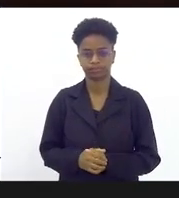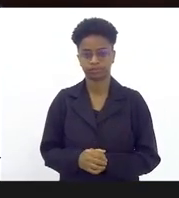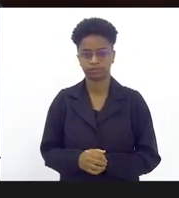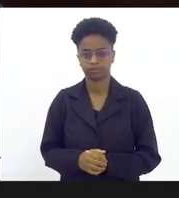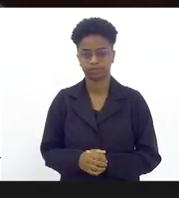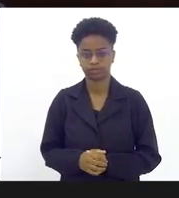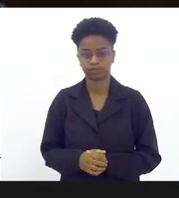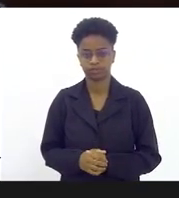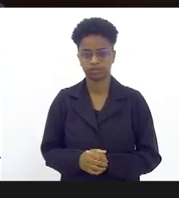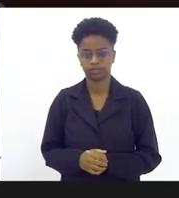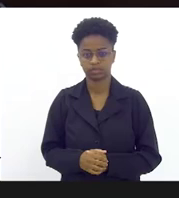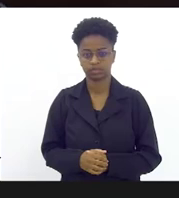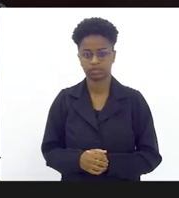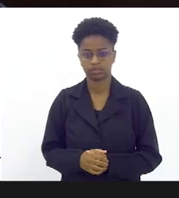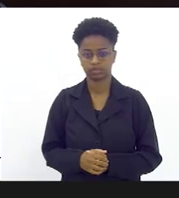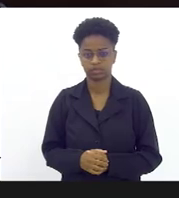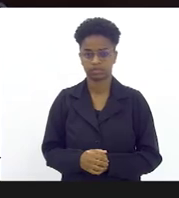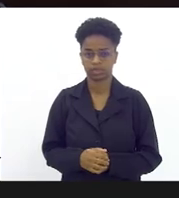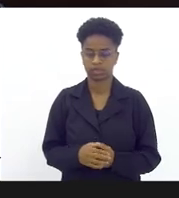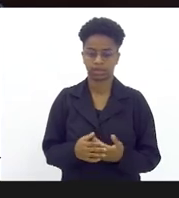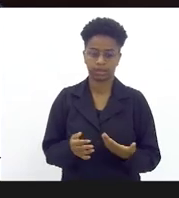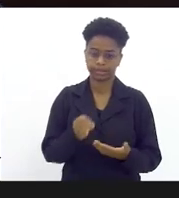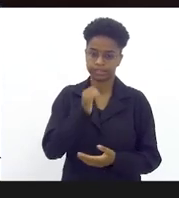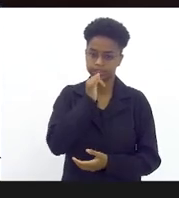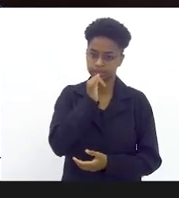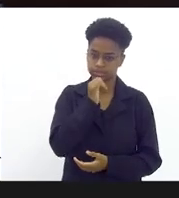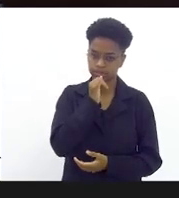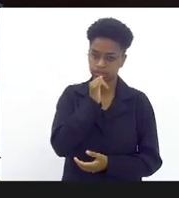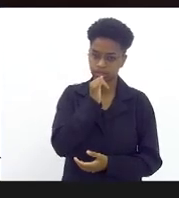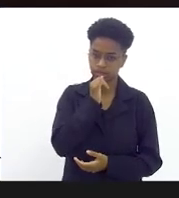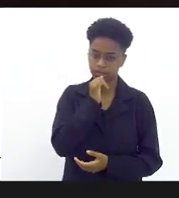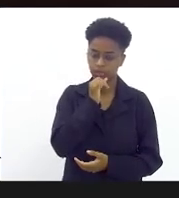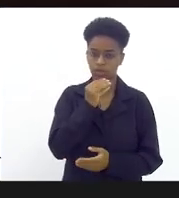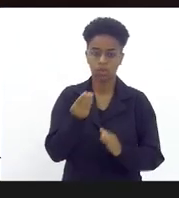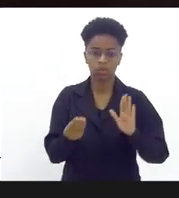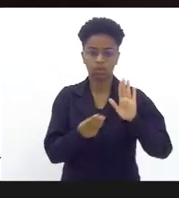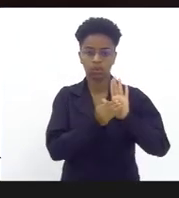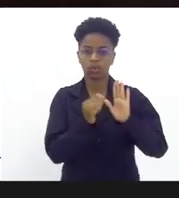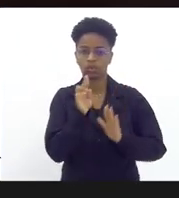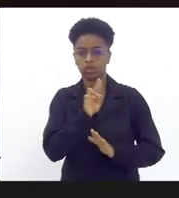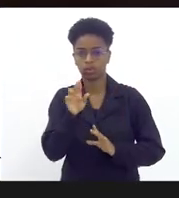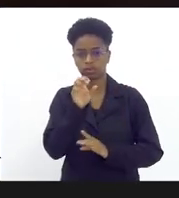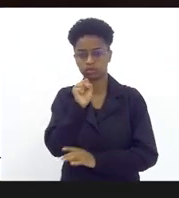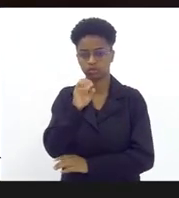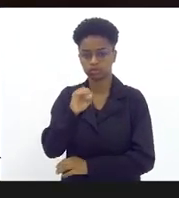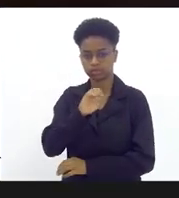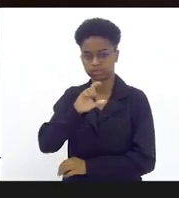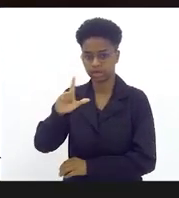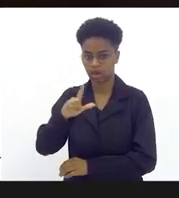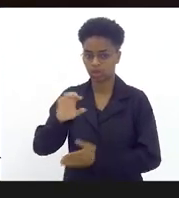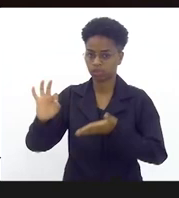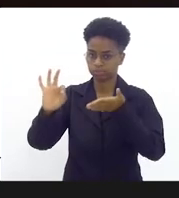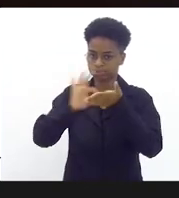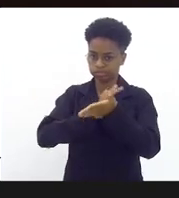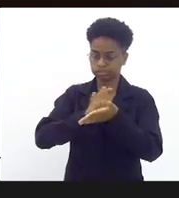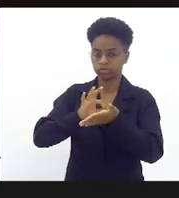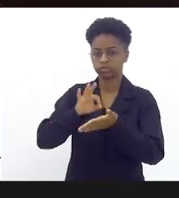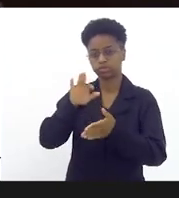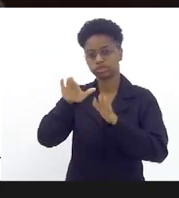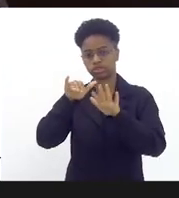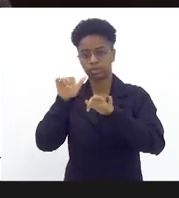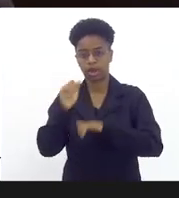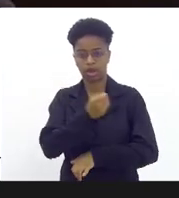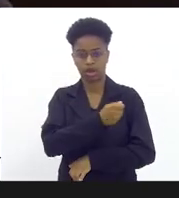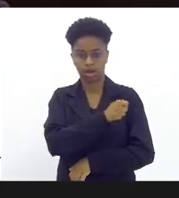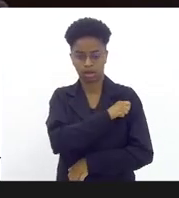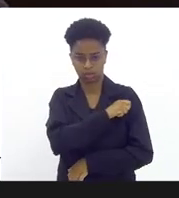Como a inclusão dos nomes sociais nas listas de chamado, e muitas outras práticas de